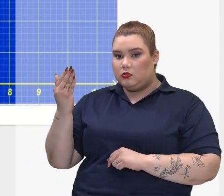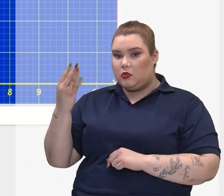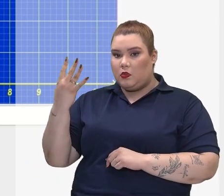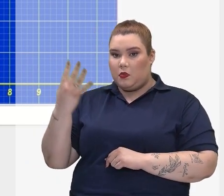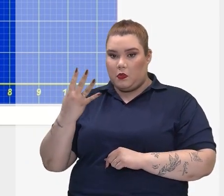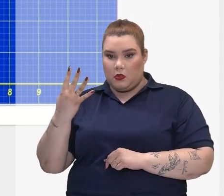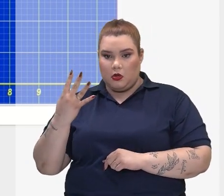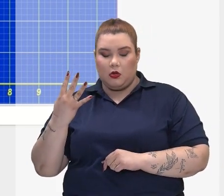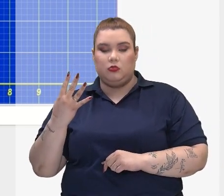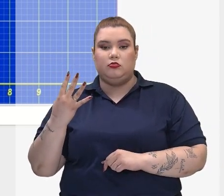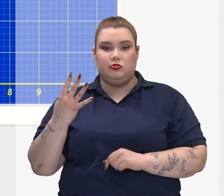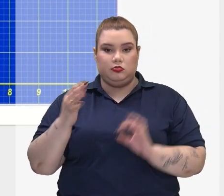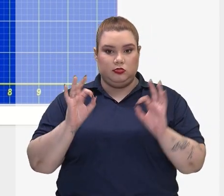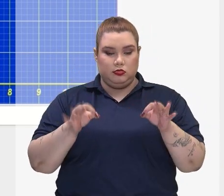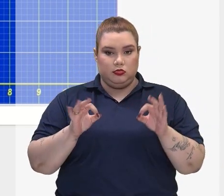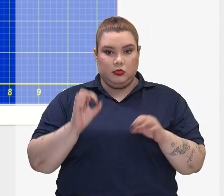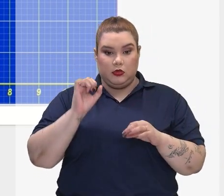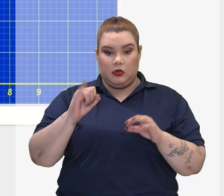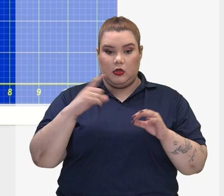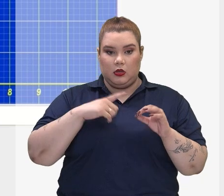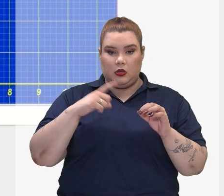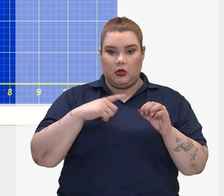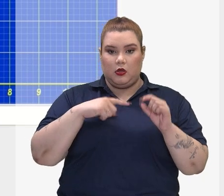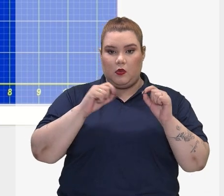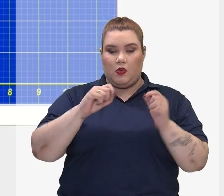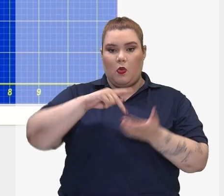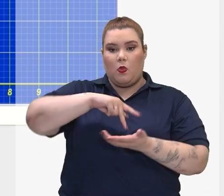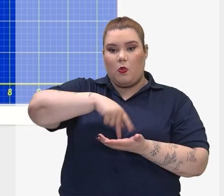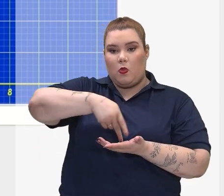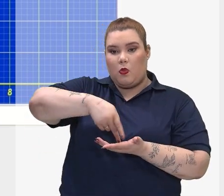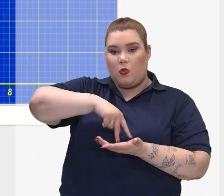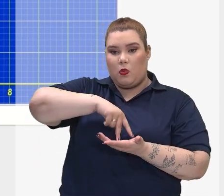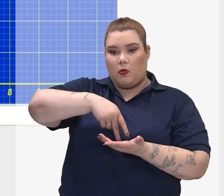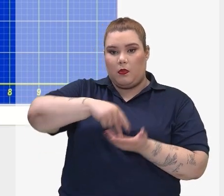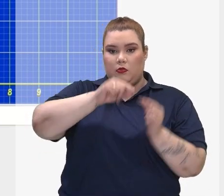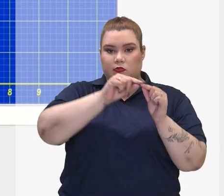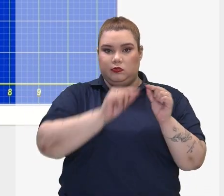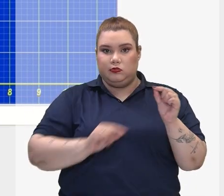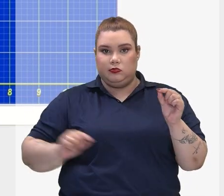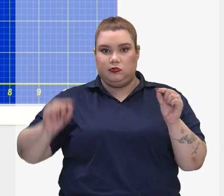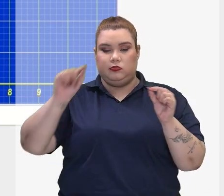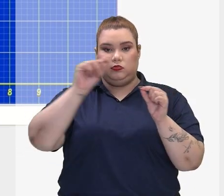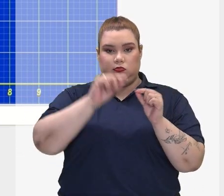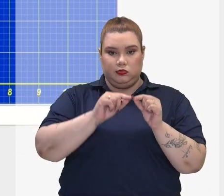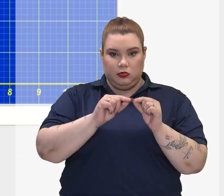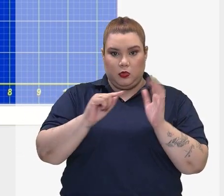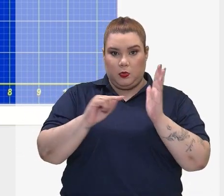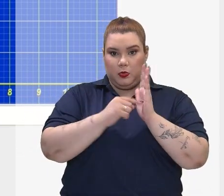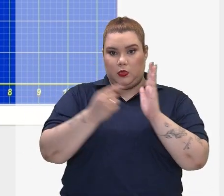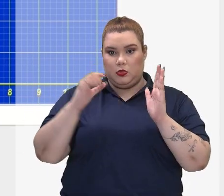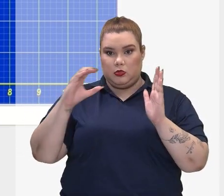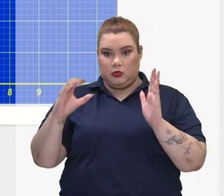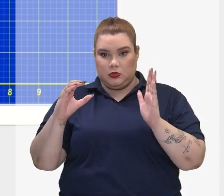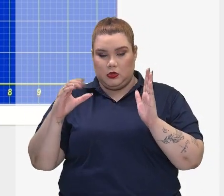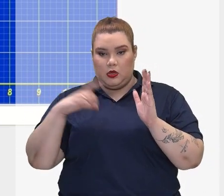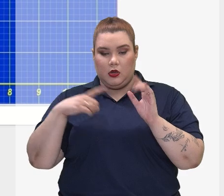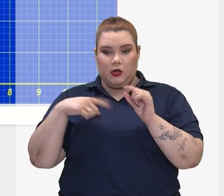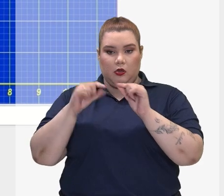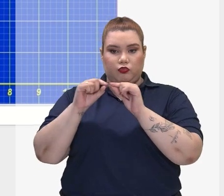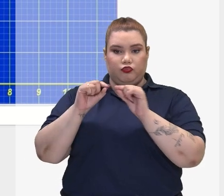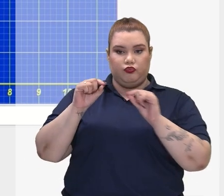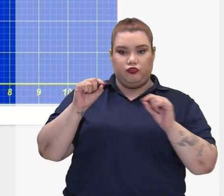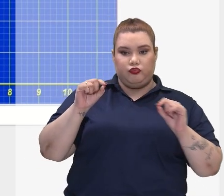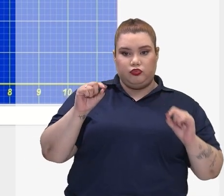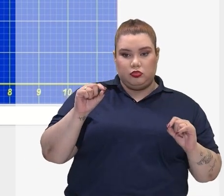unidades de medida. Aí, se nós abríssemos o compasso com a ponta seca aqui no ponto C até a extremidade do